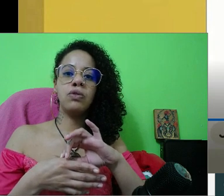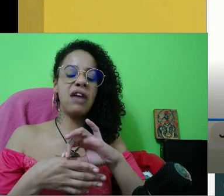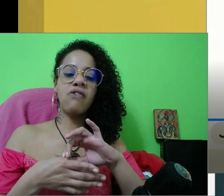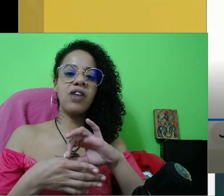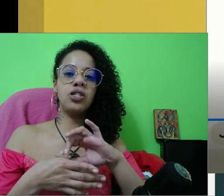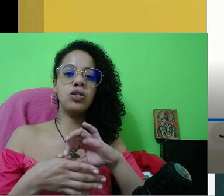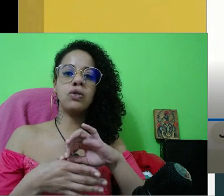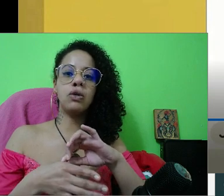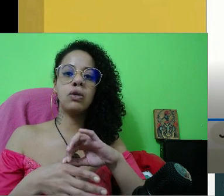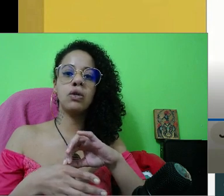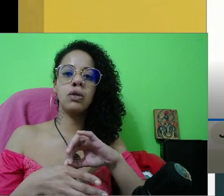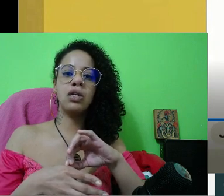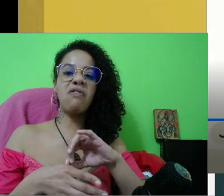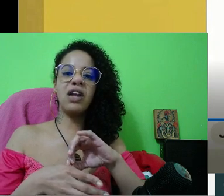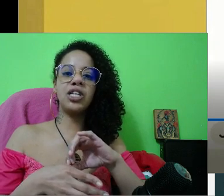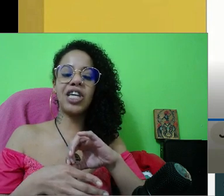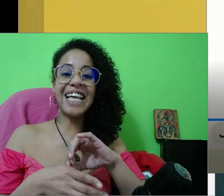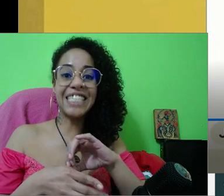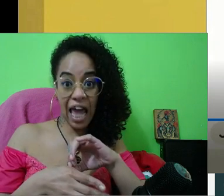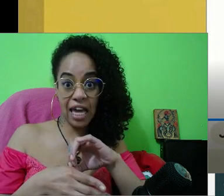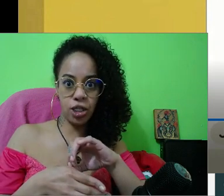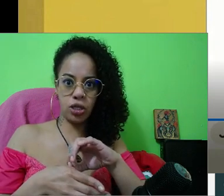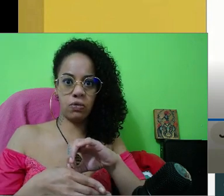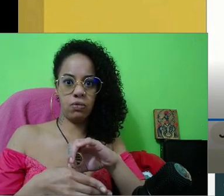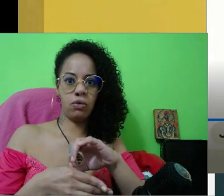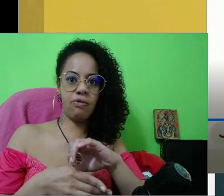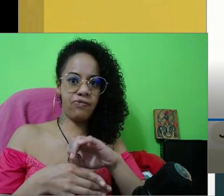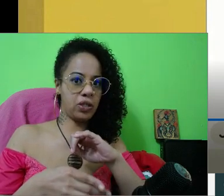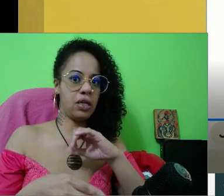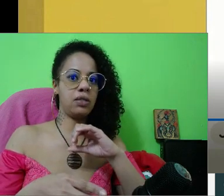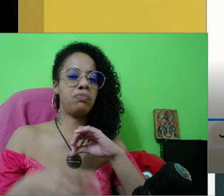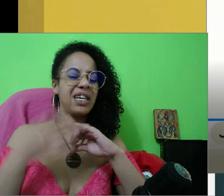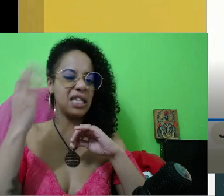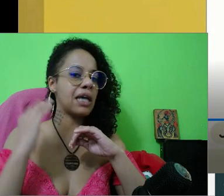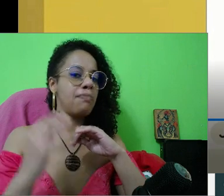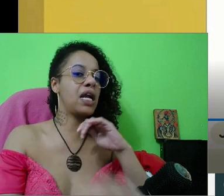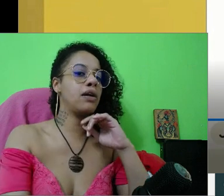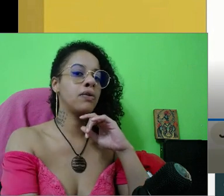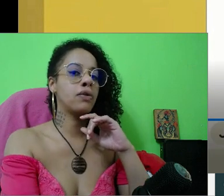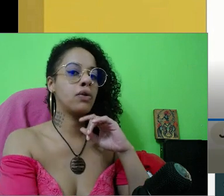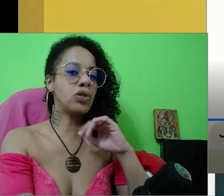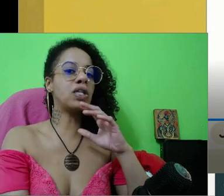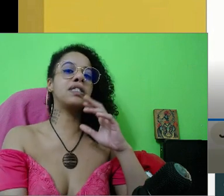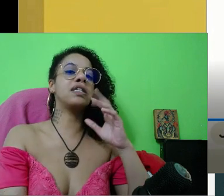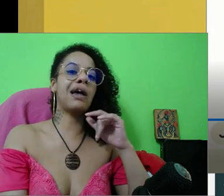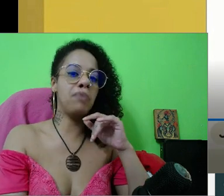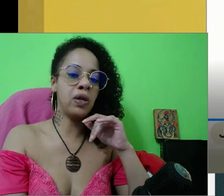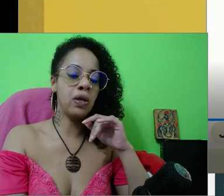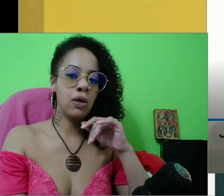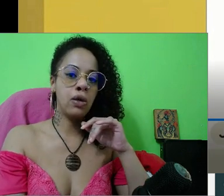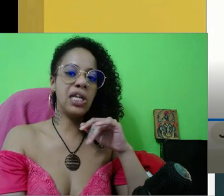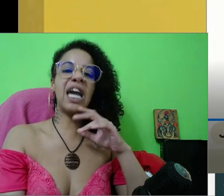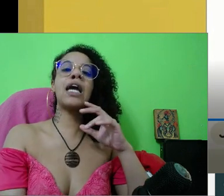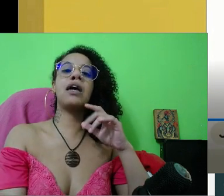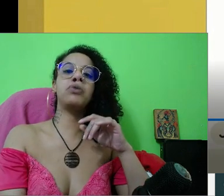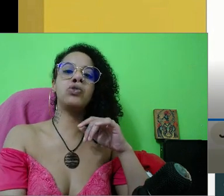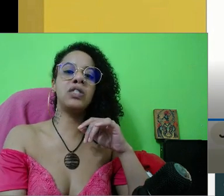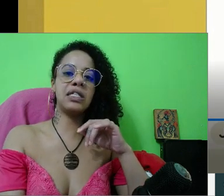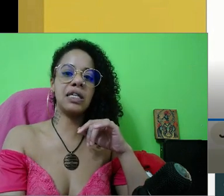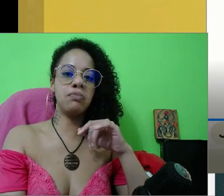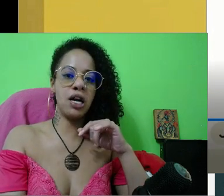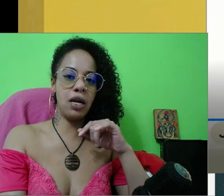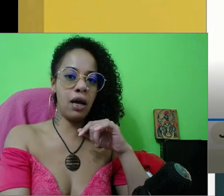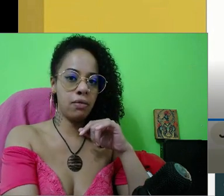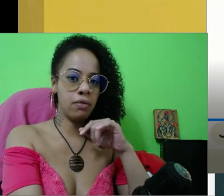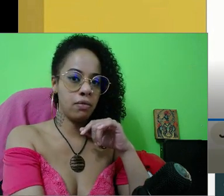nem vou falar disso nem vou falar de gás light com vocês porque vocês sabem né com certeza vocês sabem ninguém quer